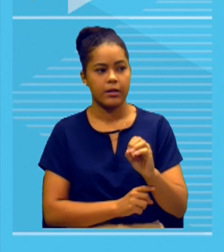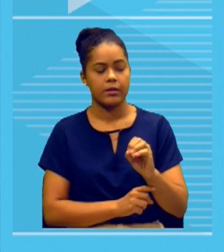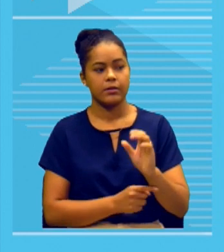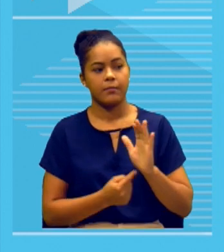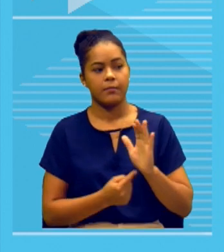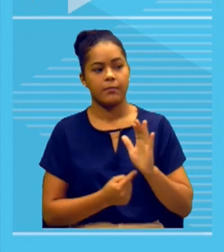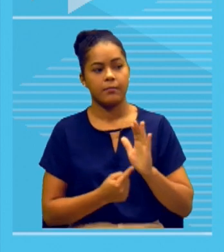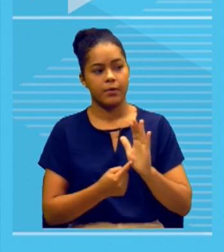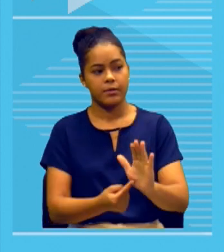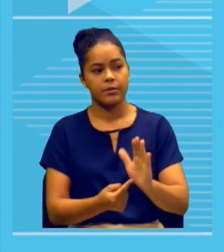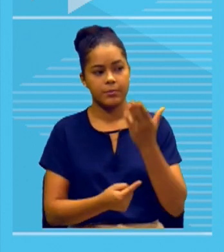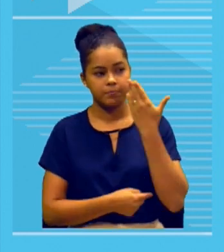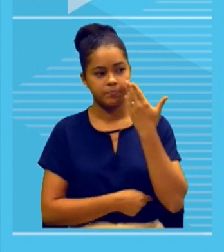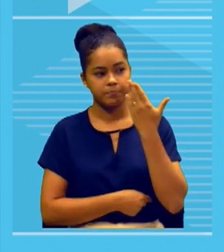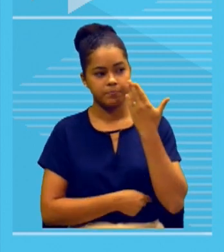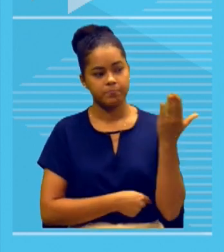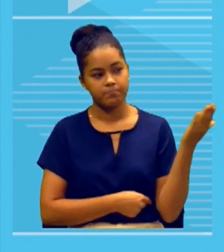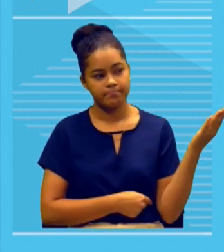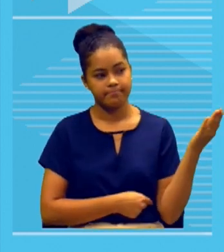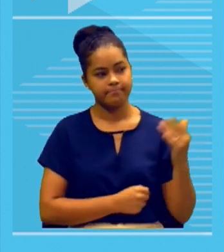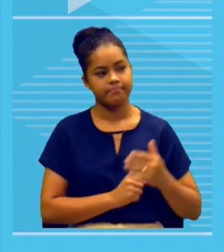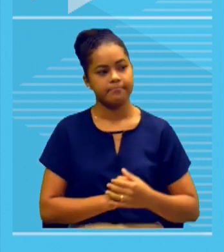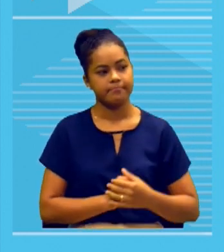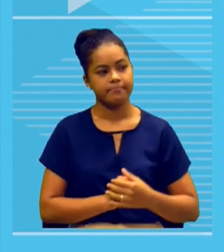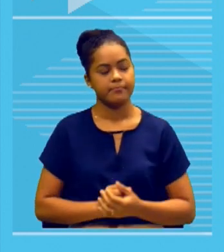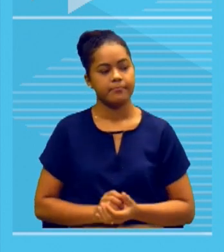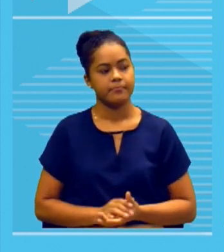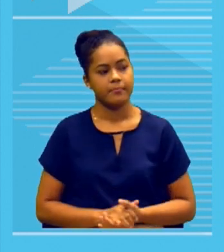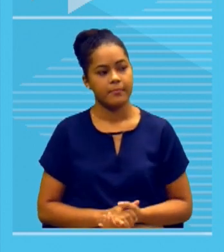posso destacar que as conjunções integrantes